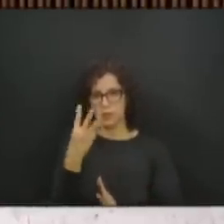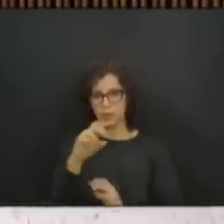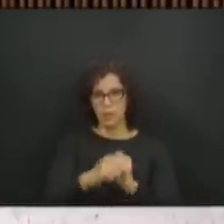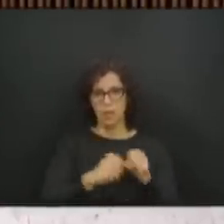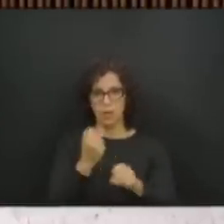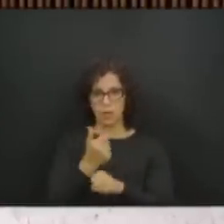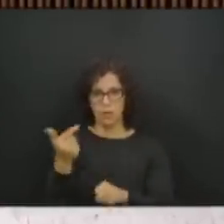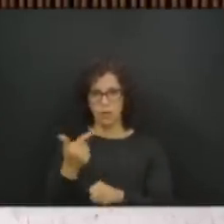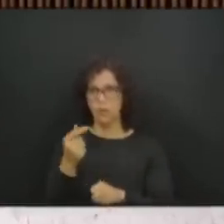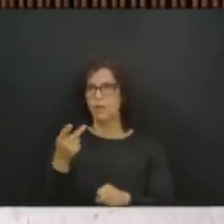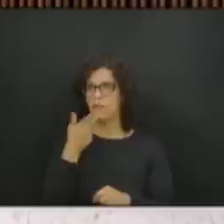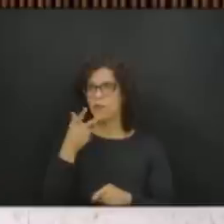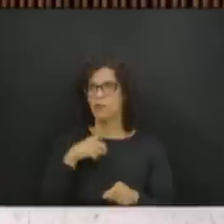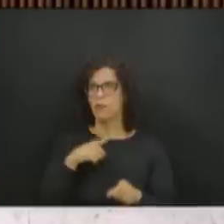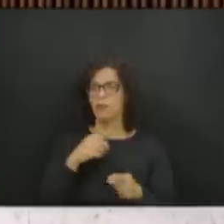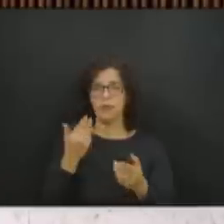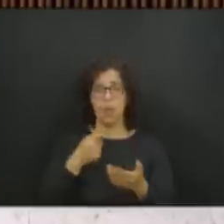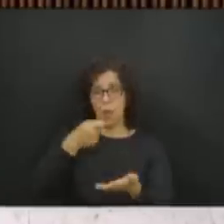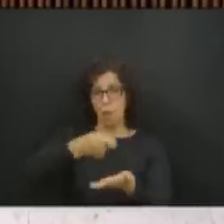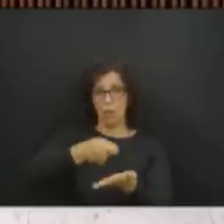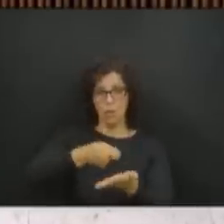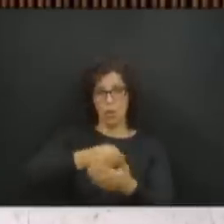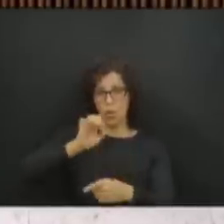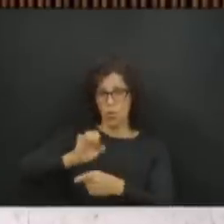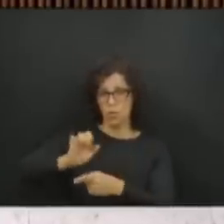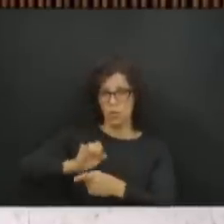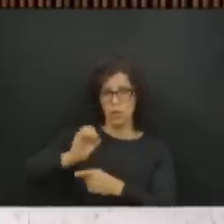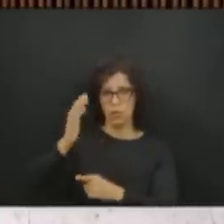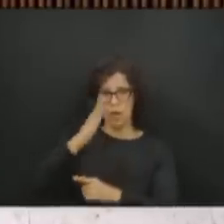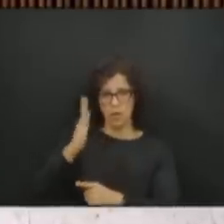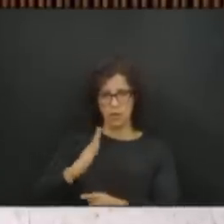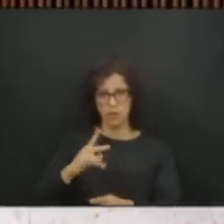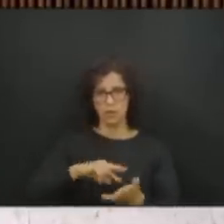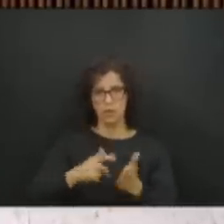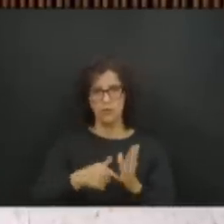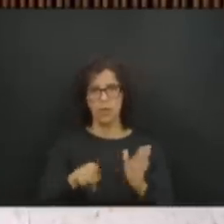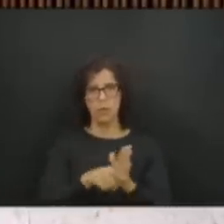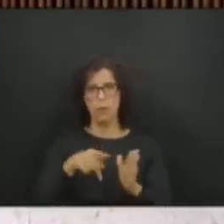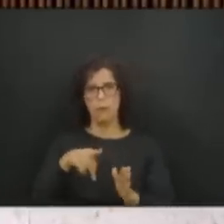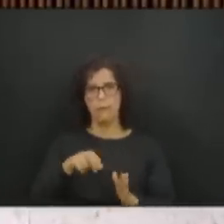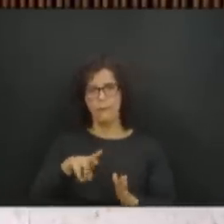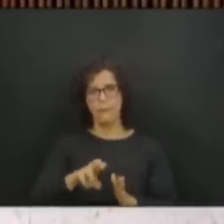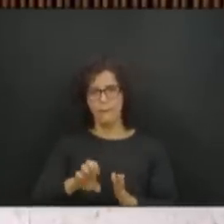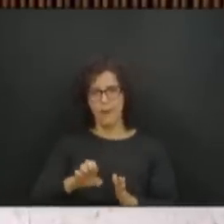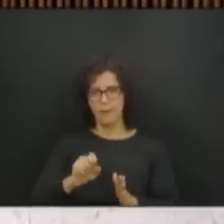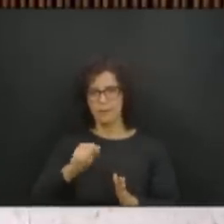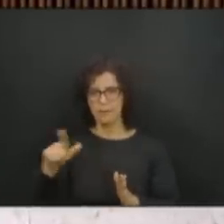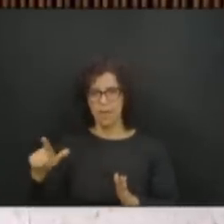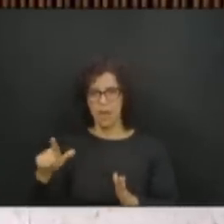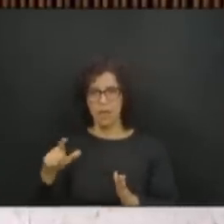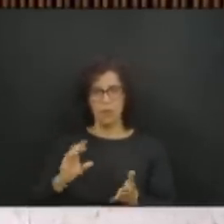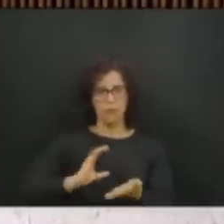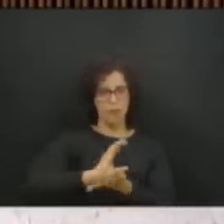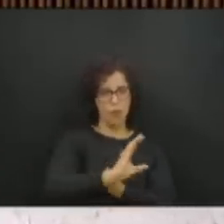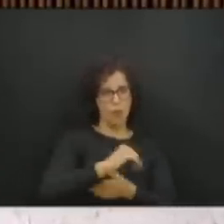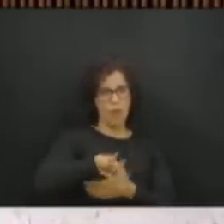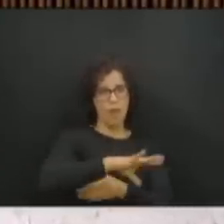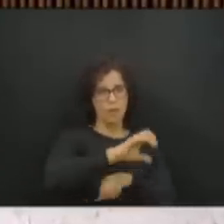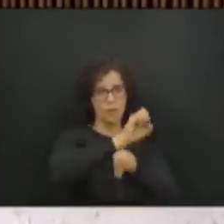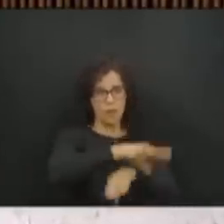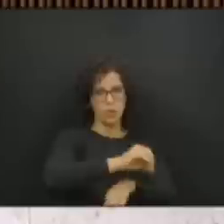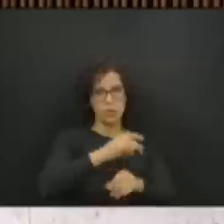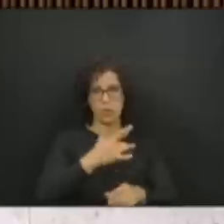2002 ele acaba com a obrigatoriedade do estado brasileiro de destinar o dinheiro do pré-sal para educação e saúde e isso